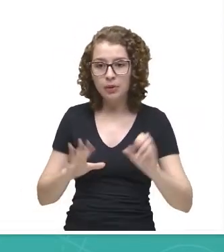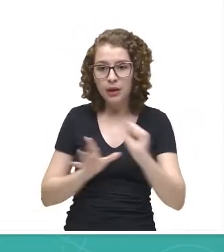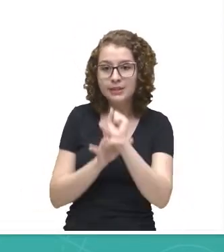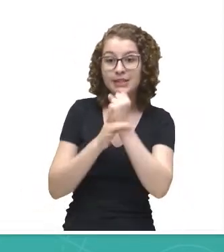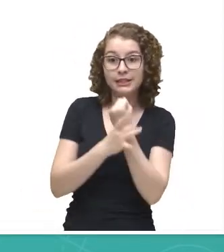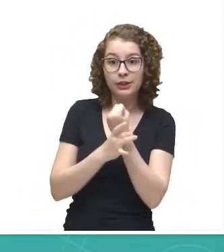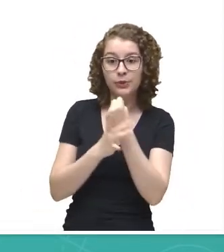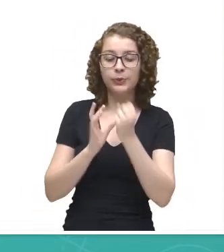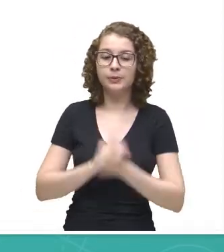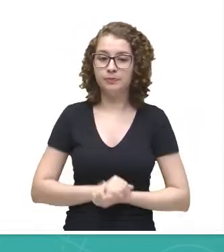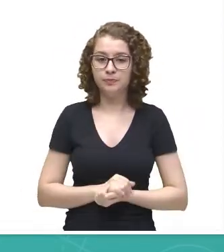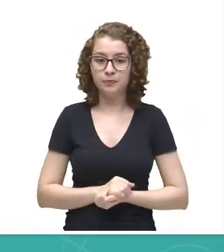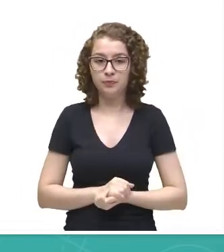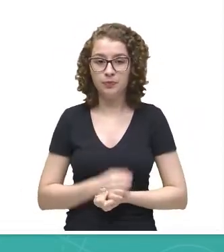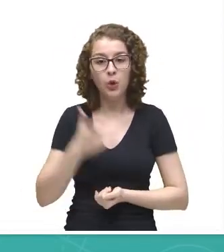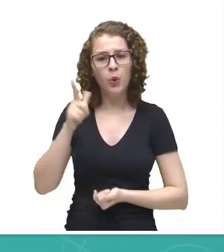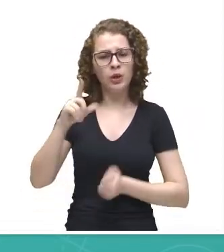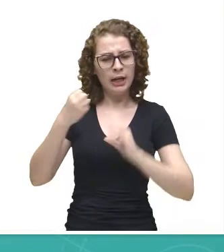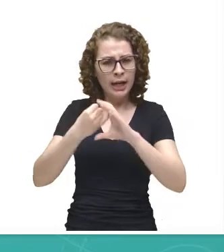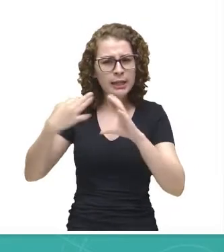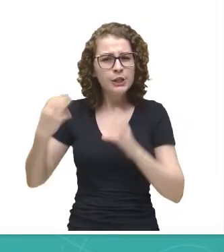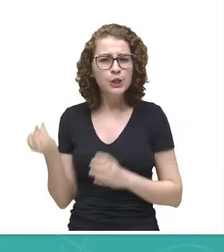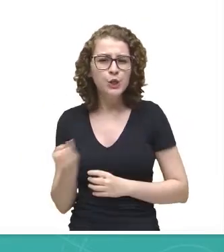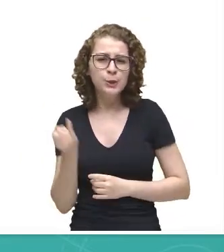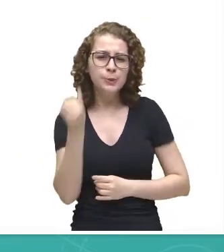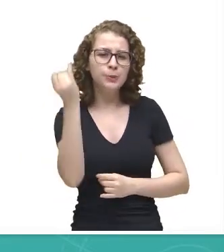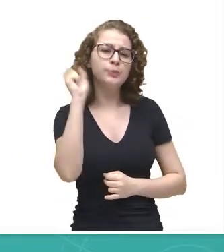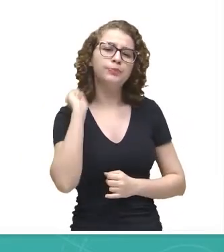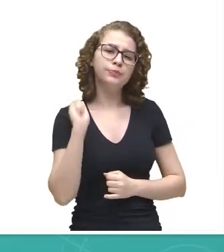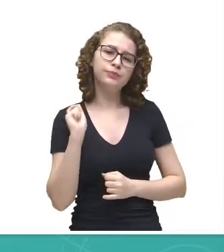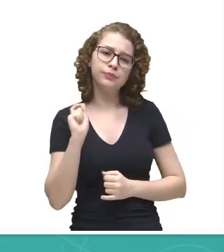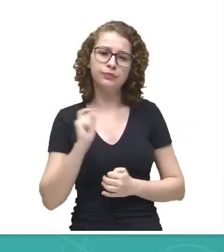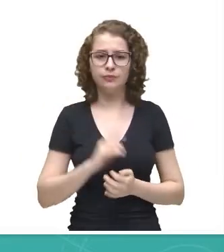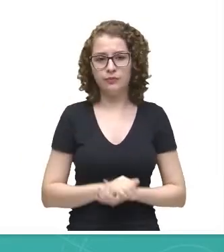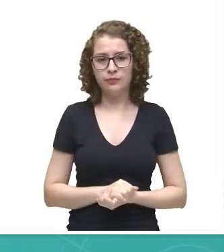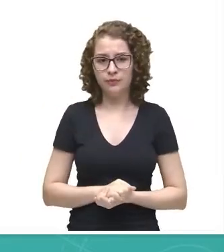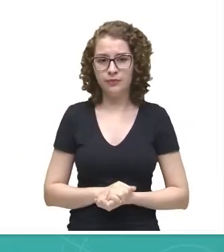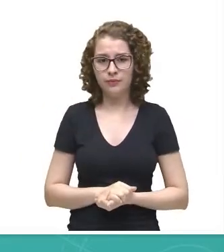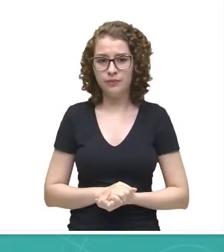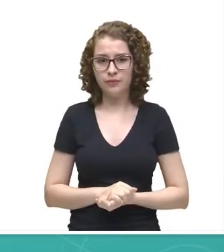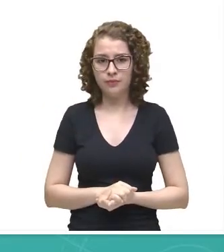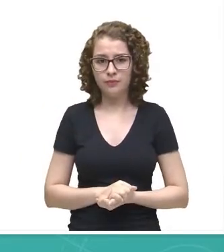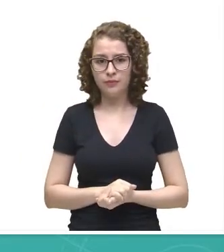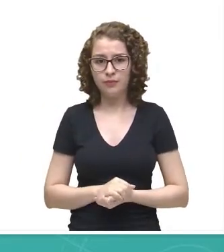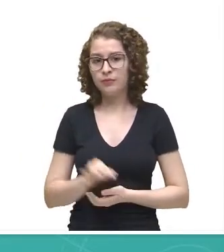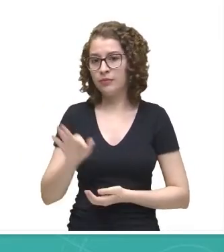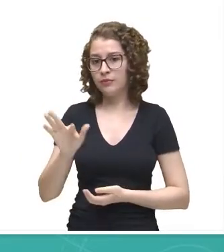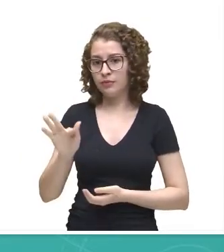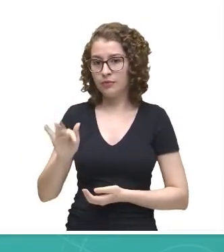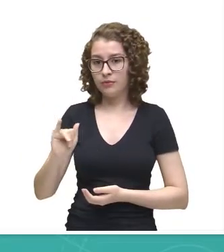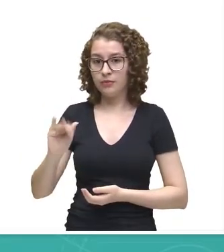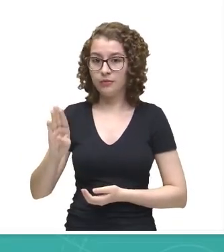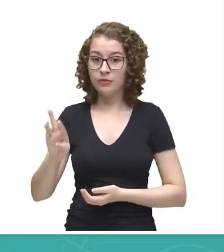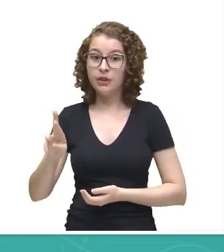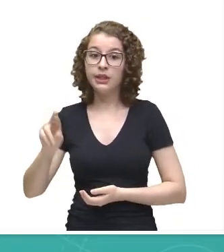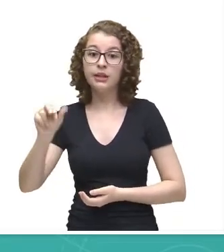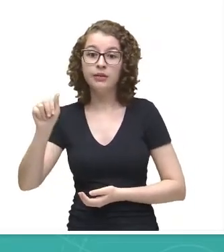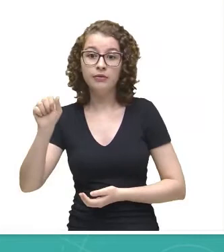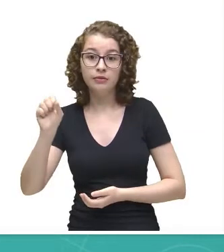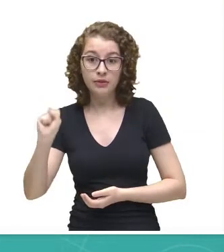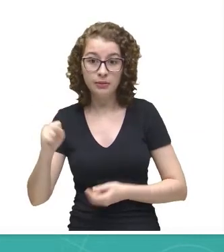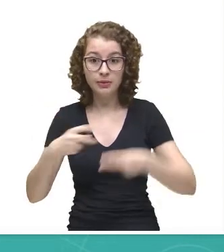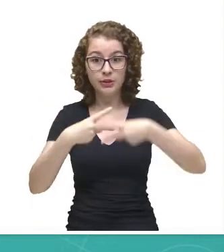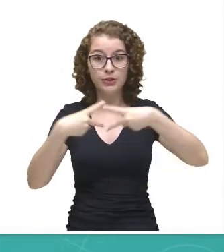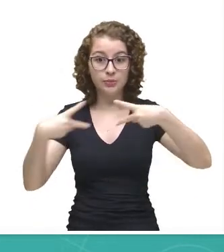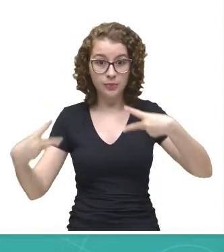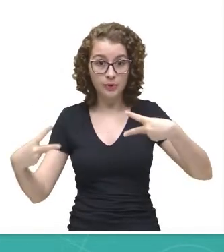Outra característica marcante no tecido conjuntivo é a presença de fibras proteicas. Podem ser formadas